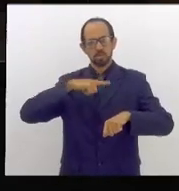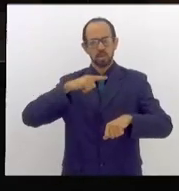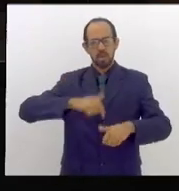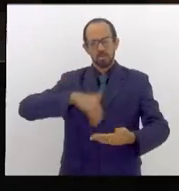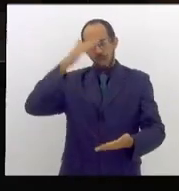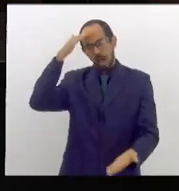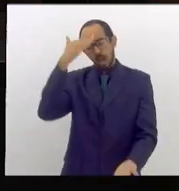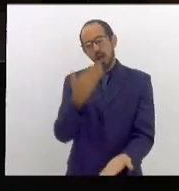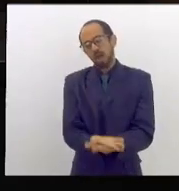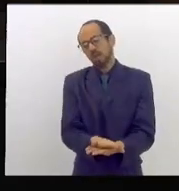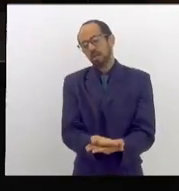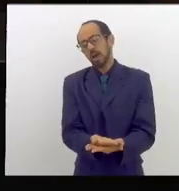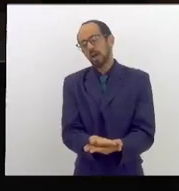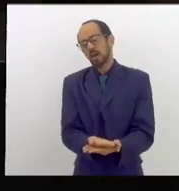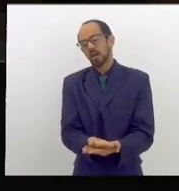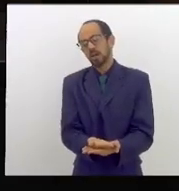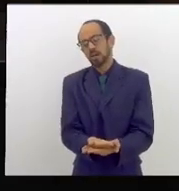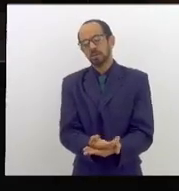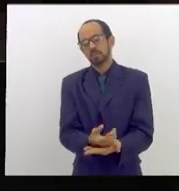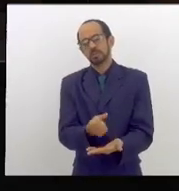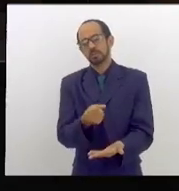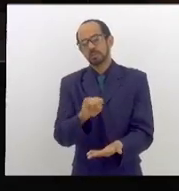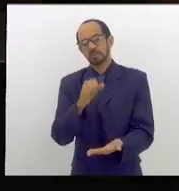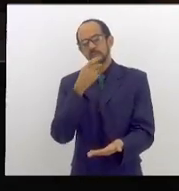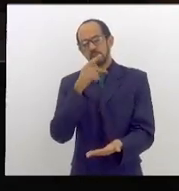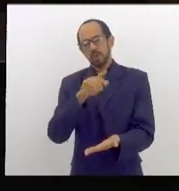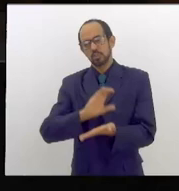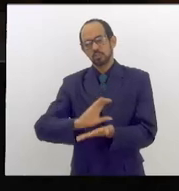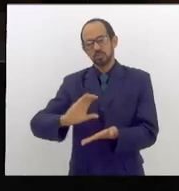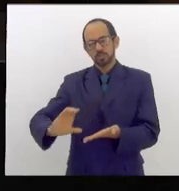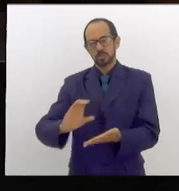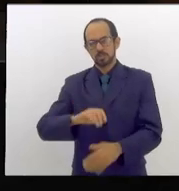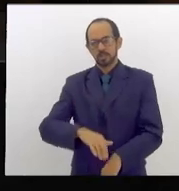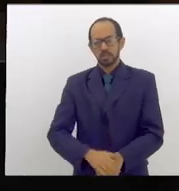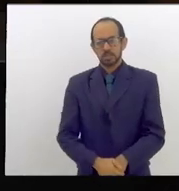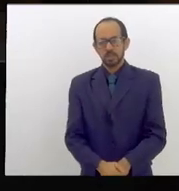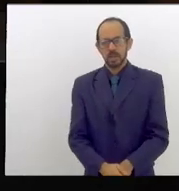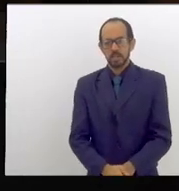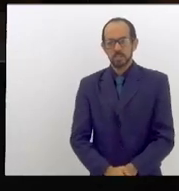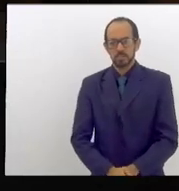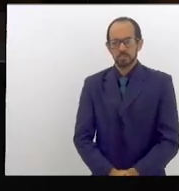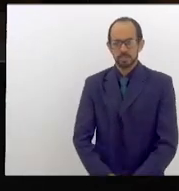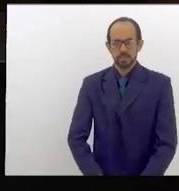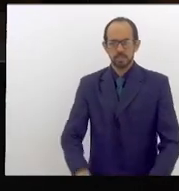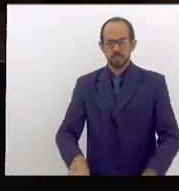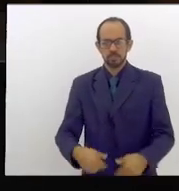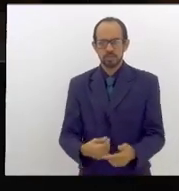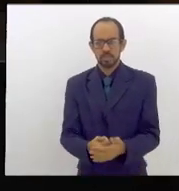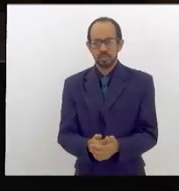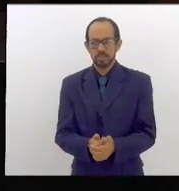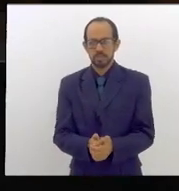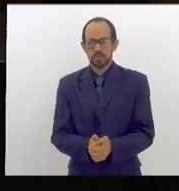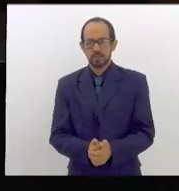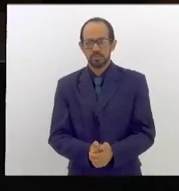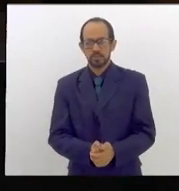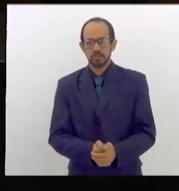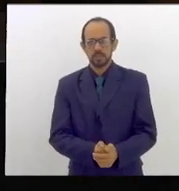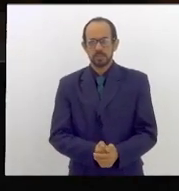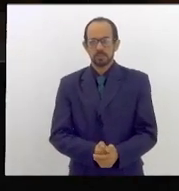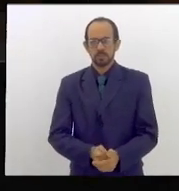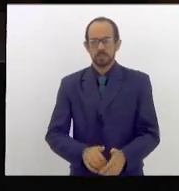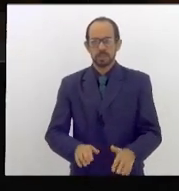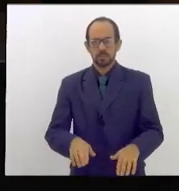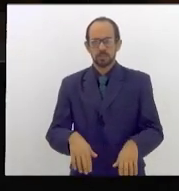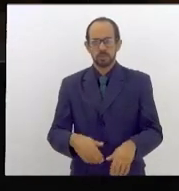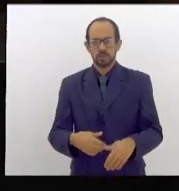quando falamos de orçamento público e aí no caso você perde nos chamou muita atenção